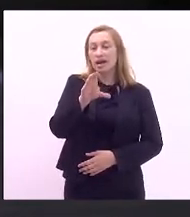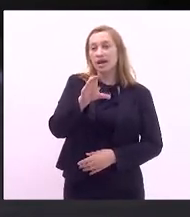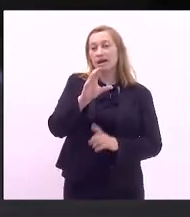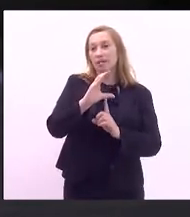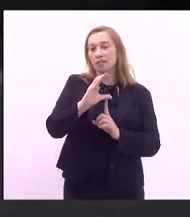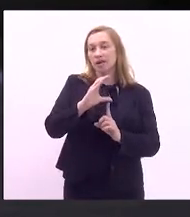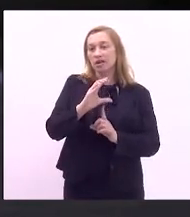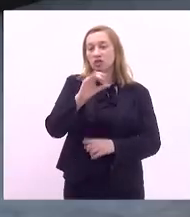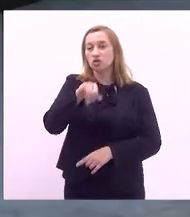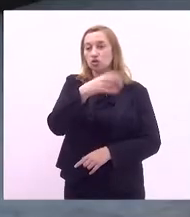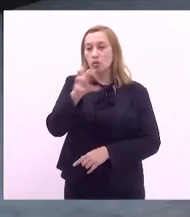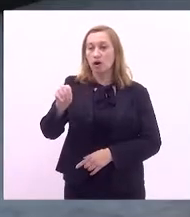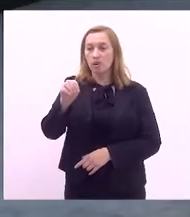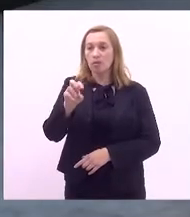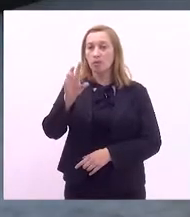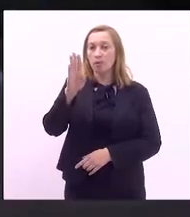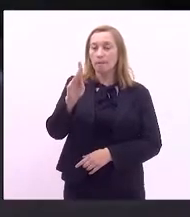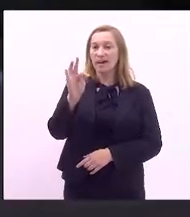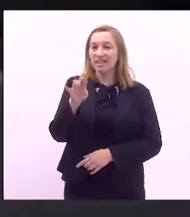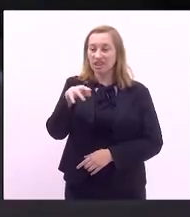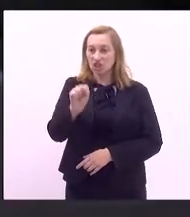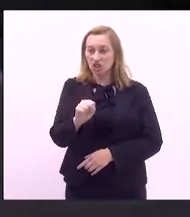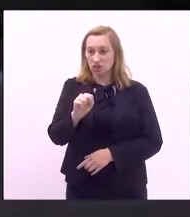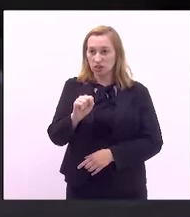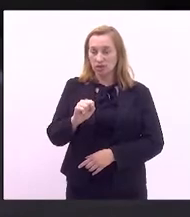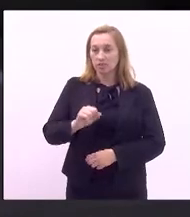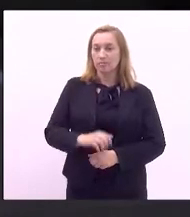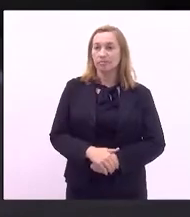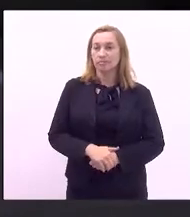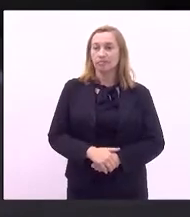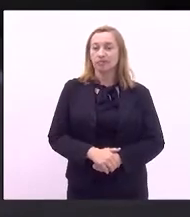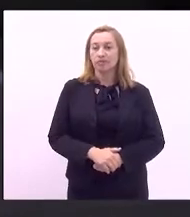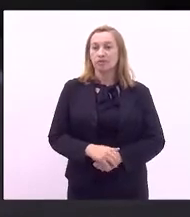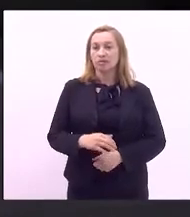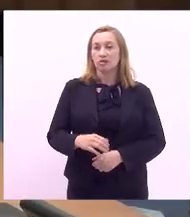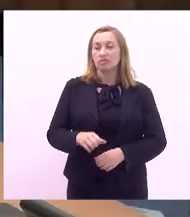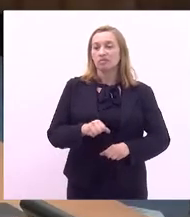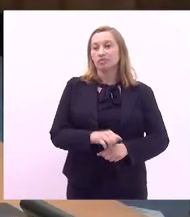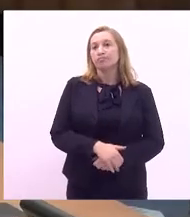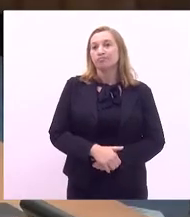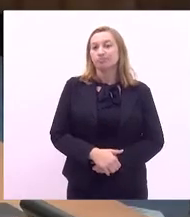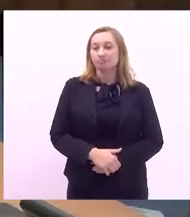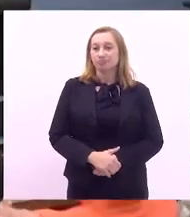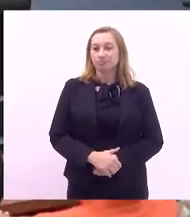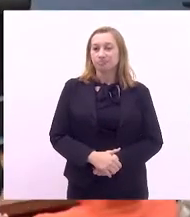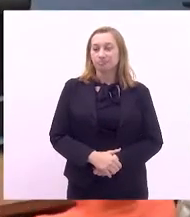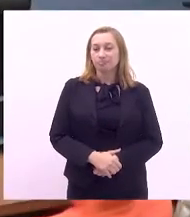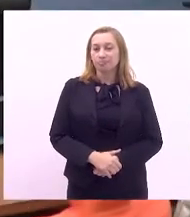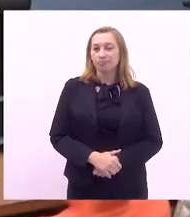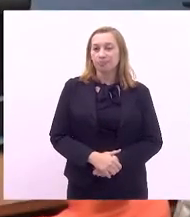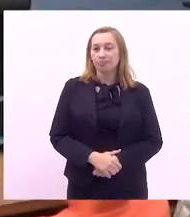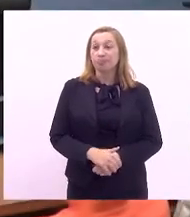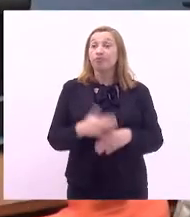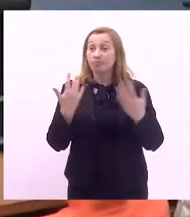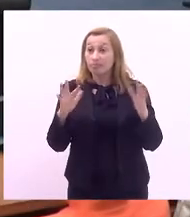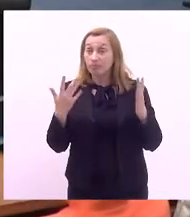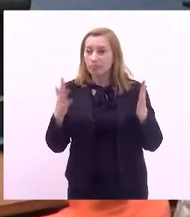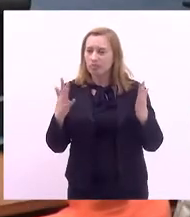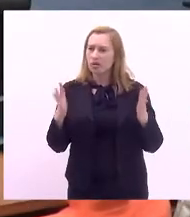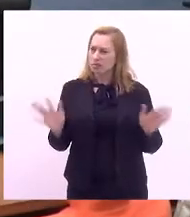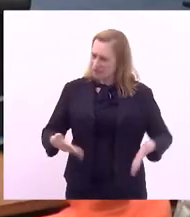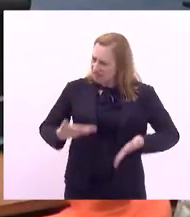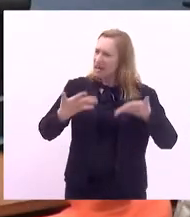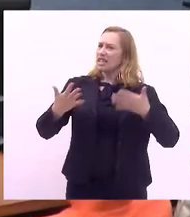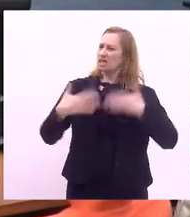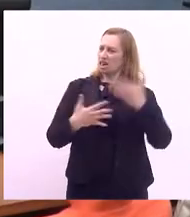Alves servidor de assistência religiosa do exército e as palmas tem que ser mais